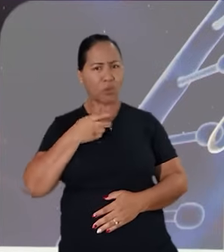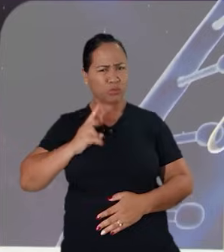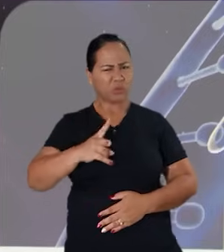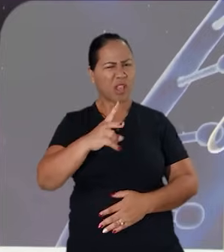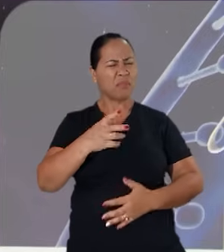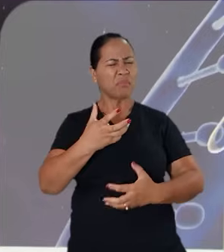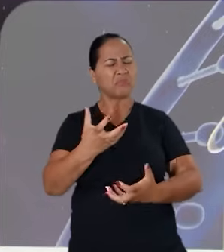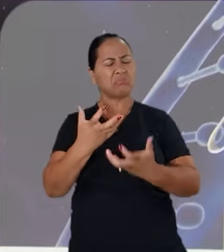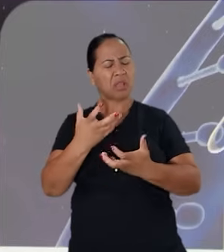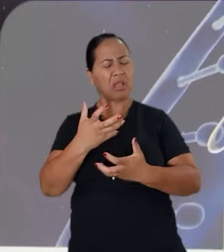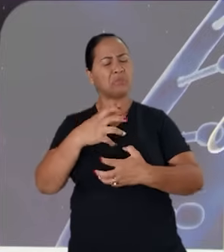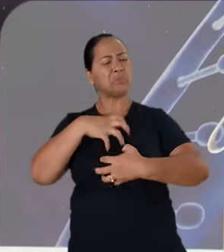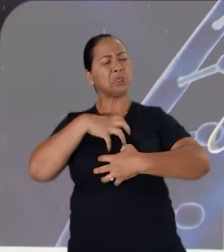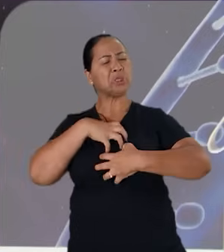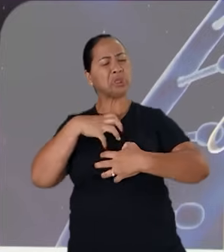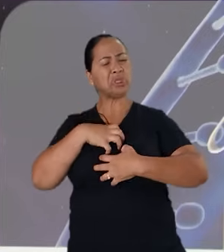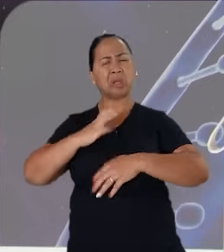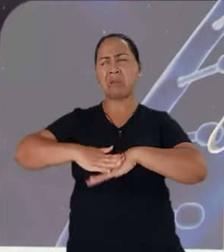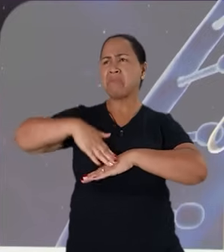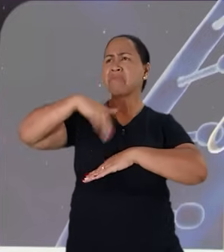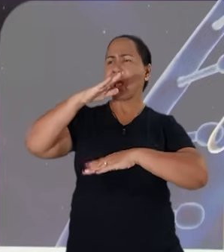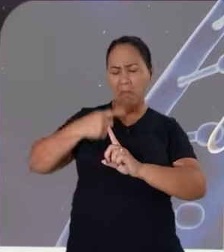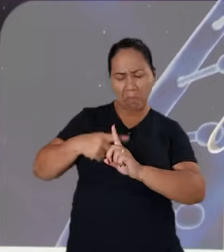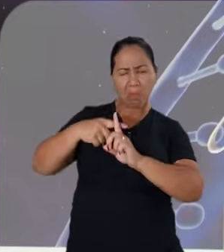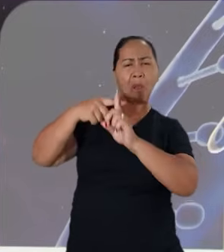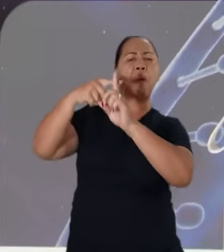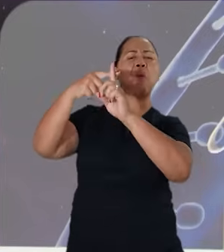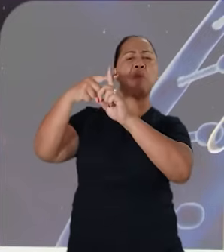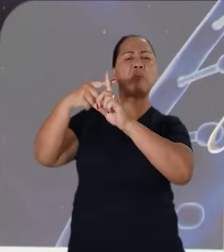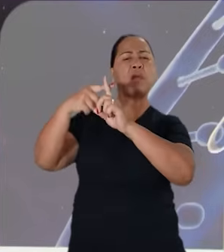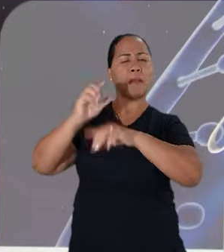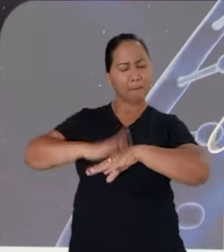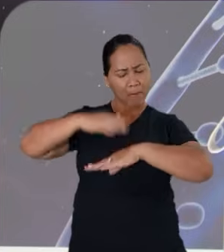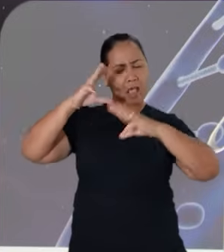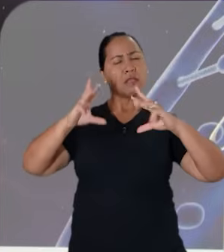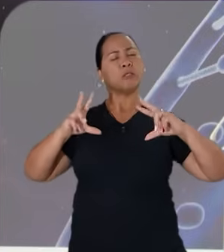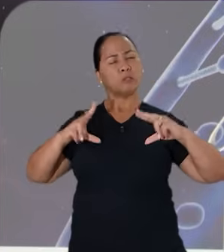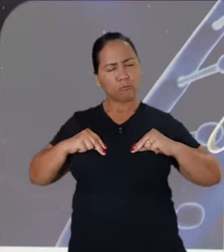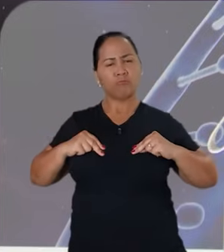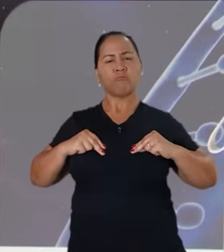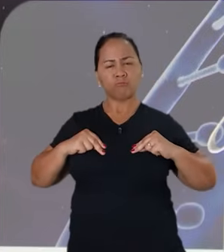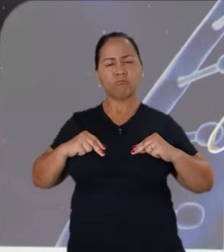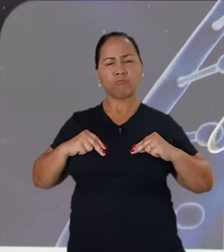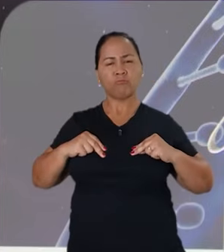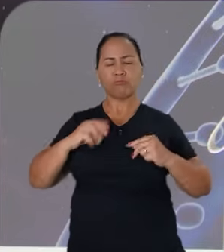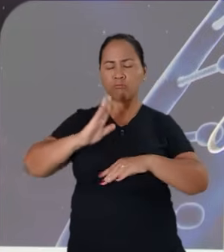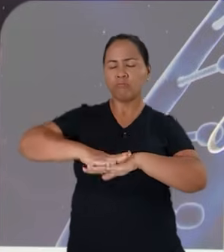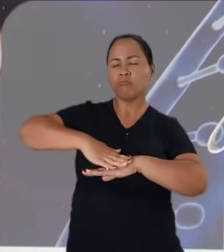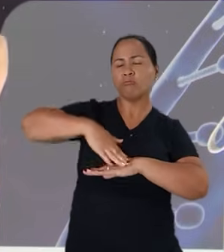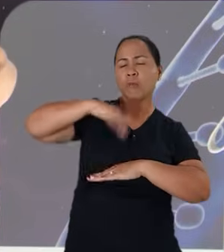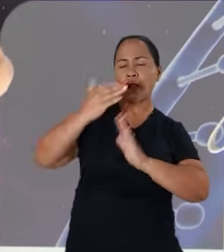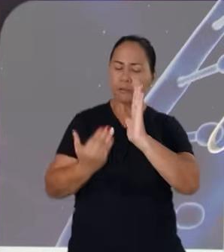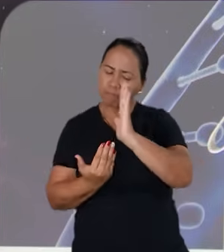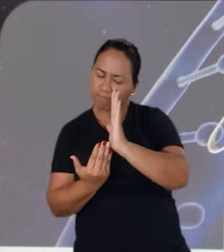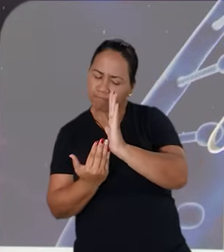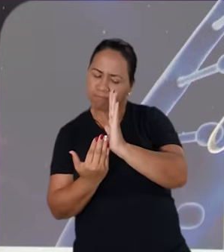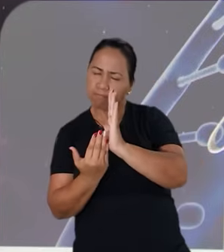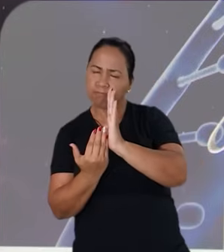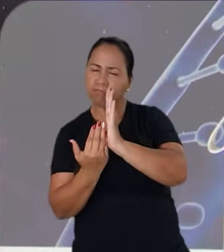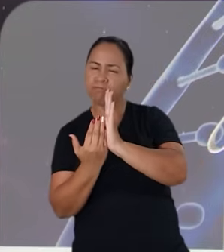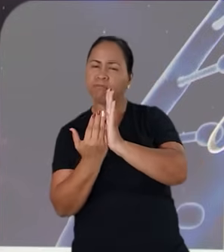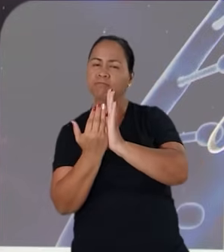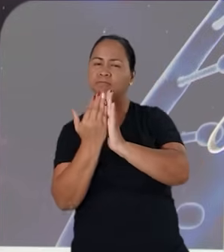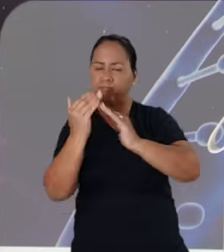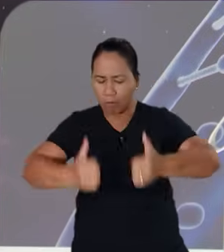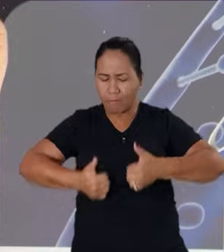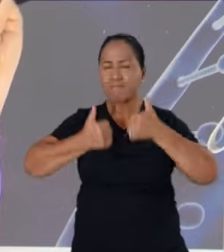Toda vez que eu quero aumentar a minha frequência vibracional, toda vez que eu quero me sentir mais merecedora, toda vez que eu preciso aumentar o meu nível de